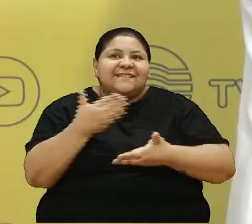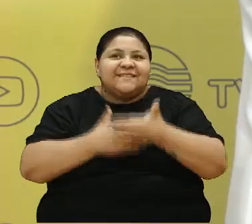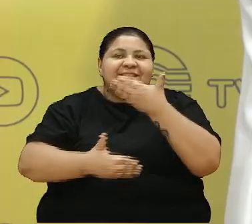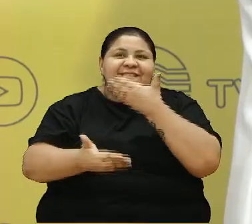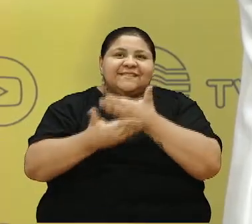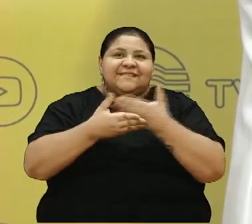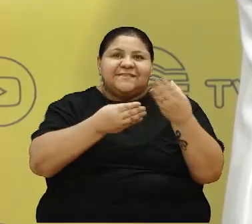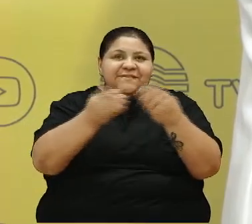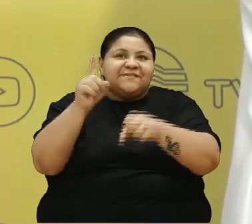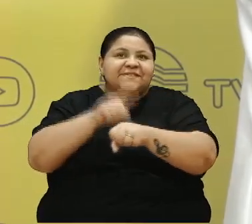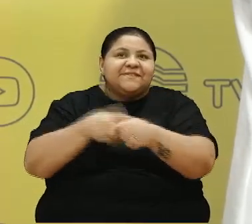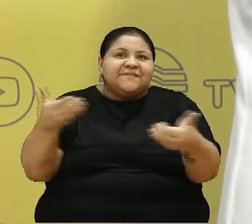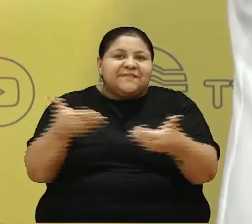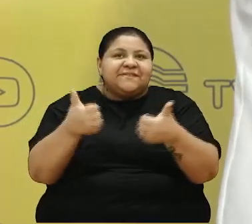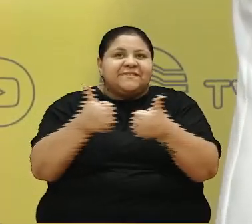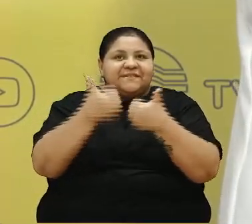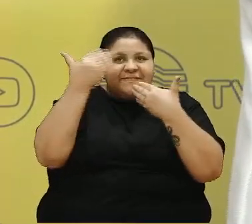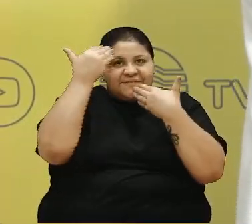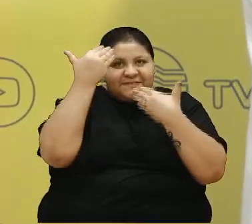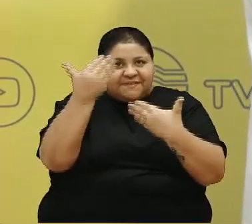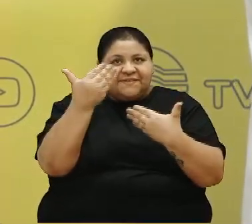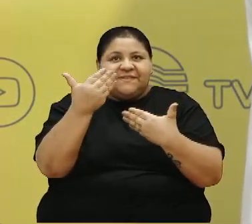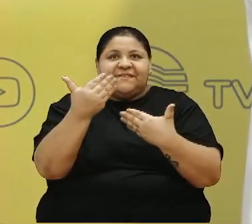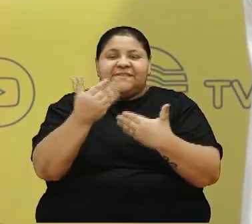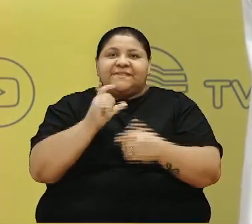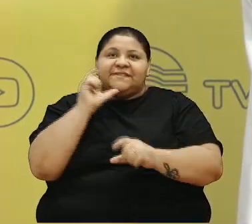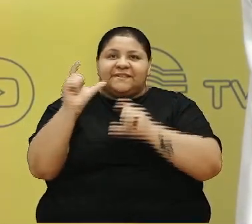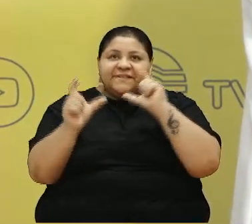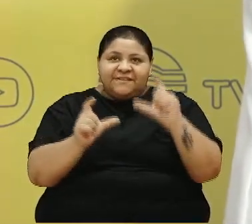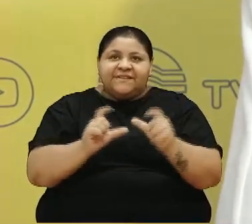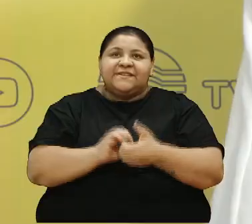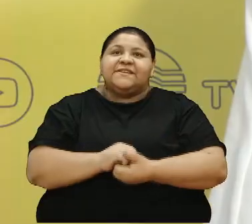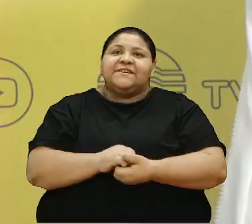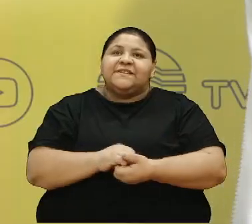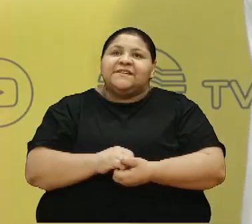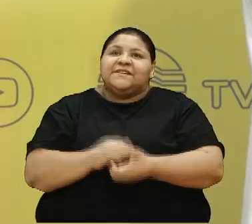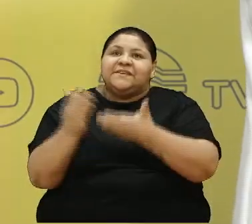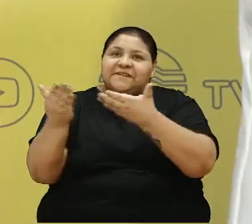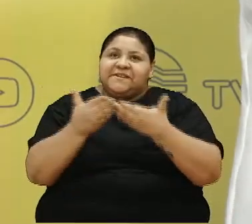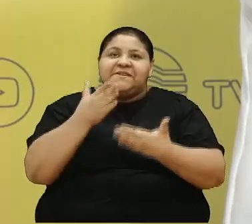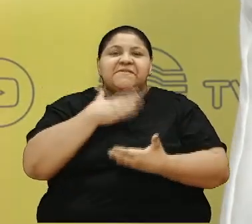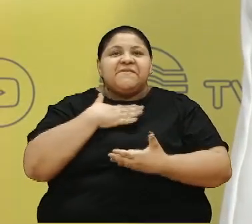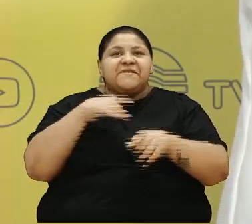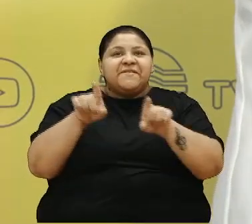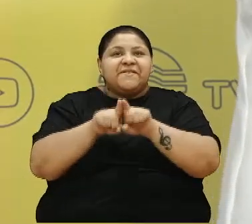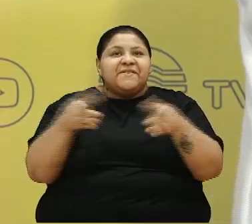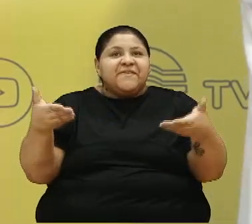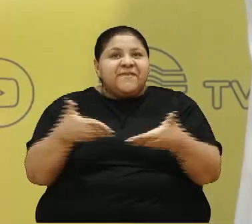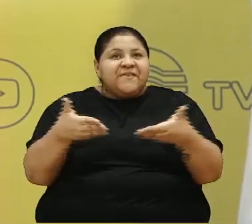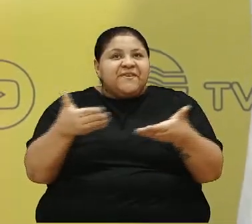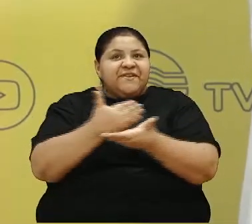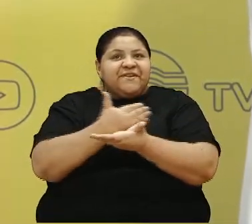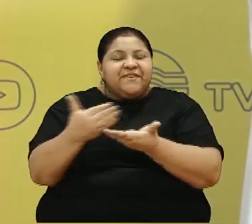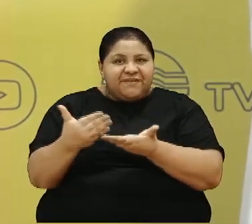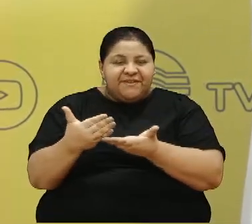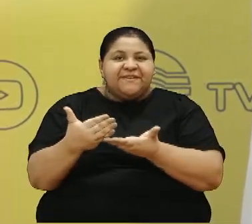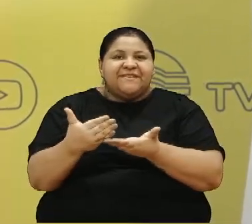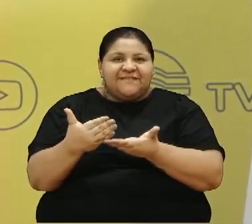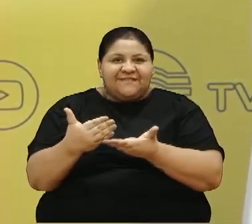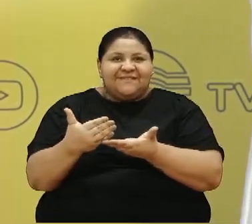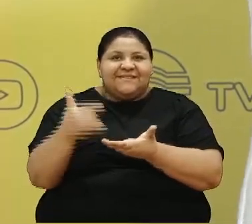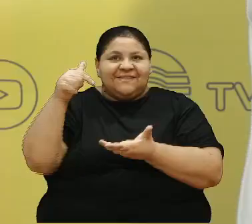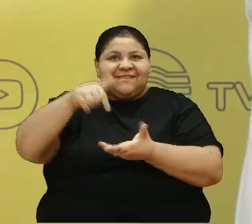muitos anos aqui conosco. Obrigada, vereador, pelas suas palavras aí de boas-vindas a mim também. Hoje estreando, né,